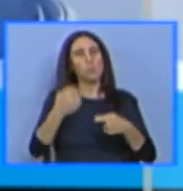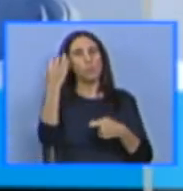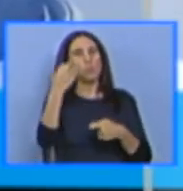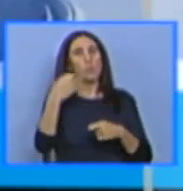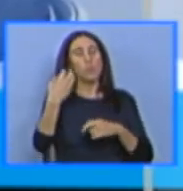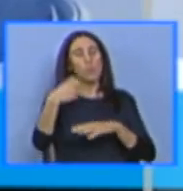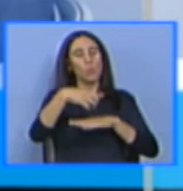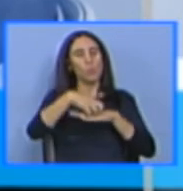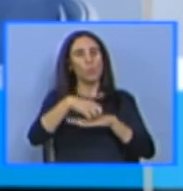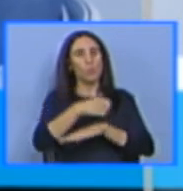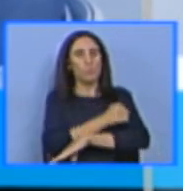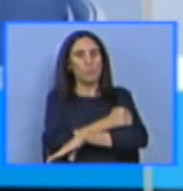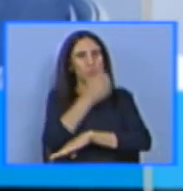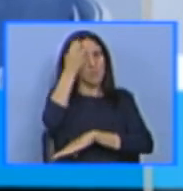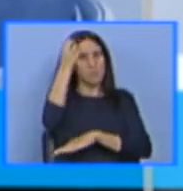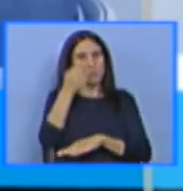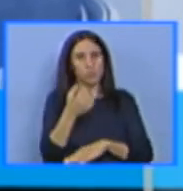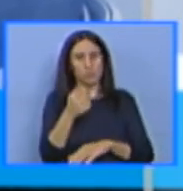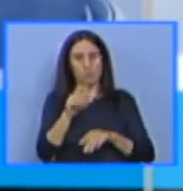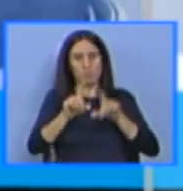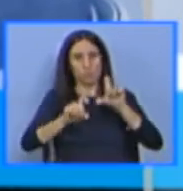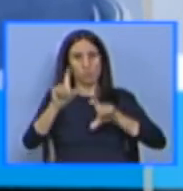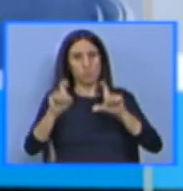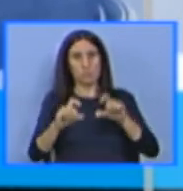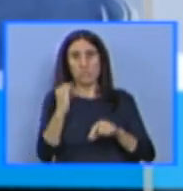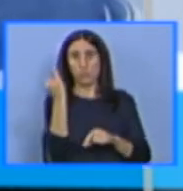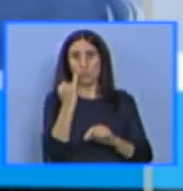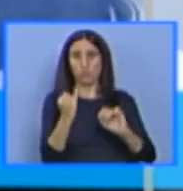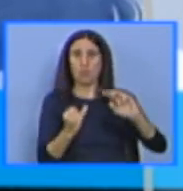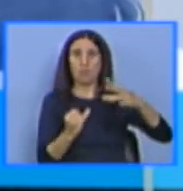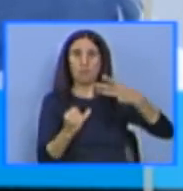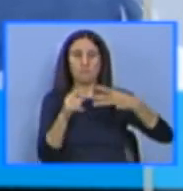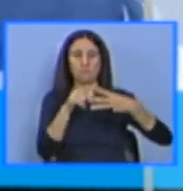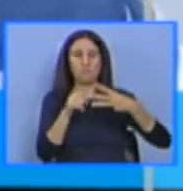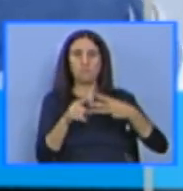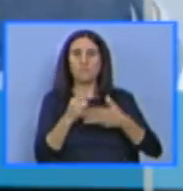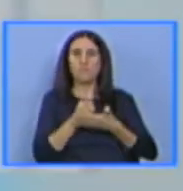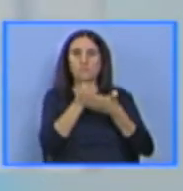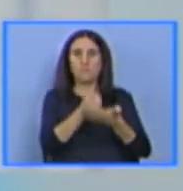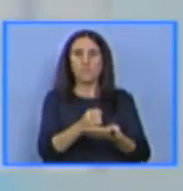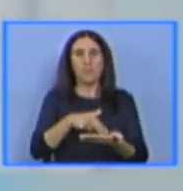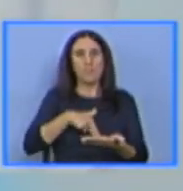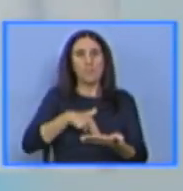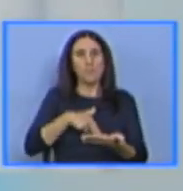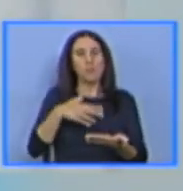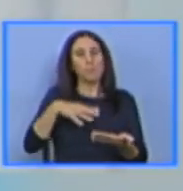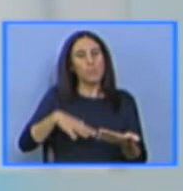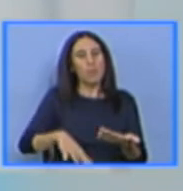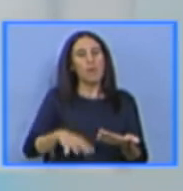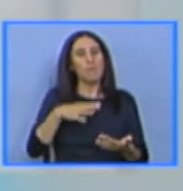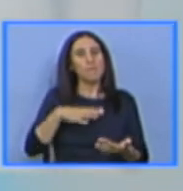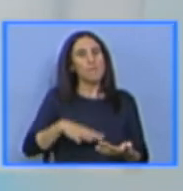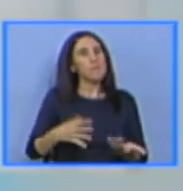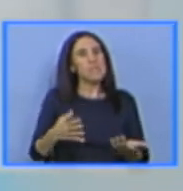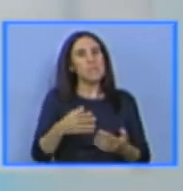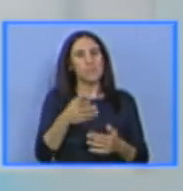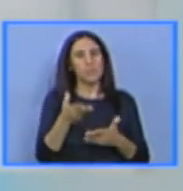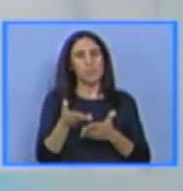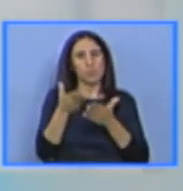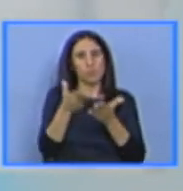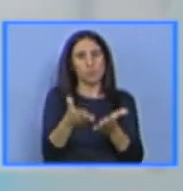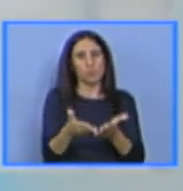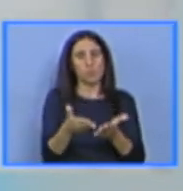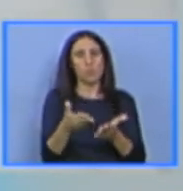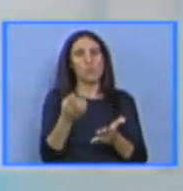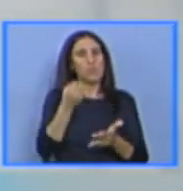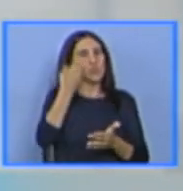da Bolsa. Estas três instituições são as mecenas deste prémio, que também quer ajudar a não